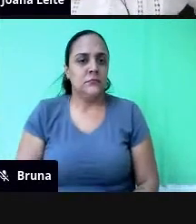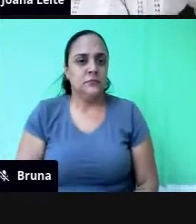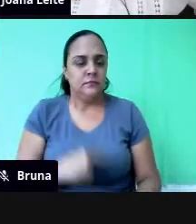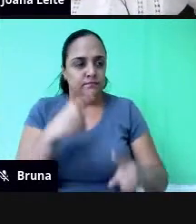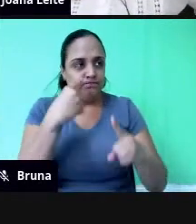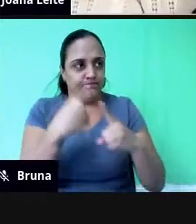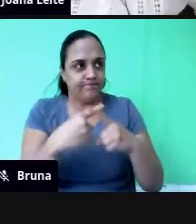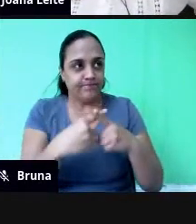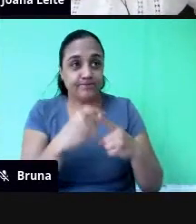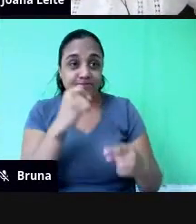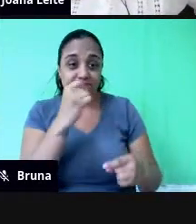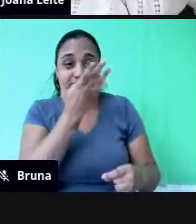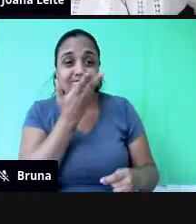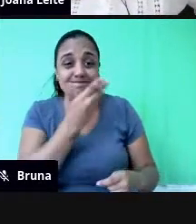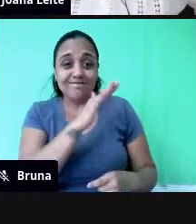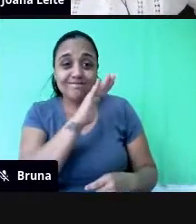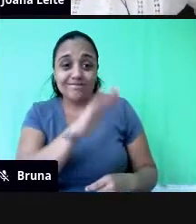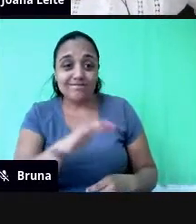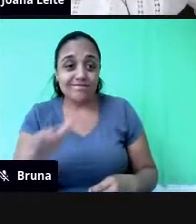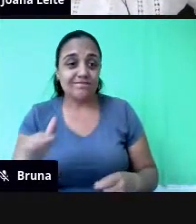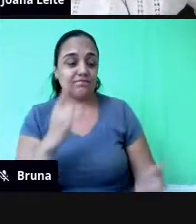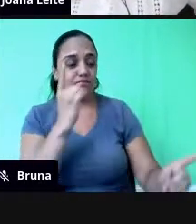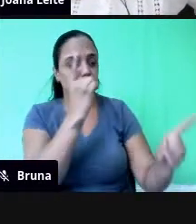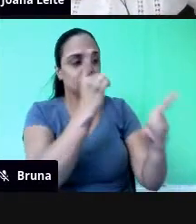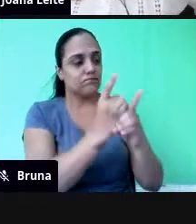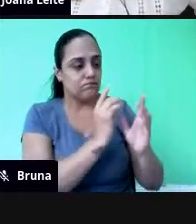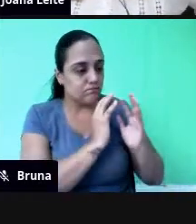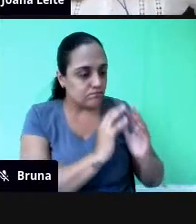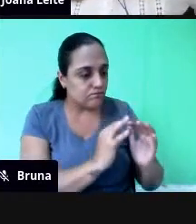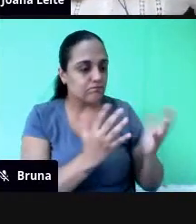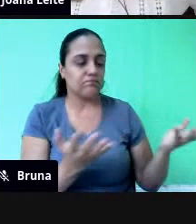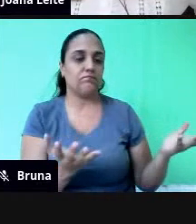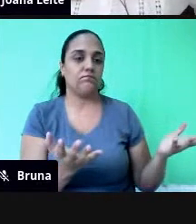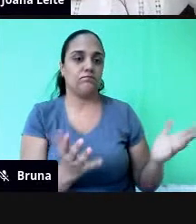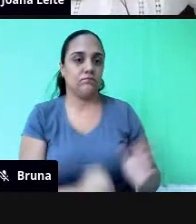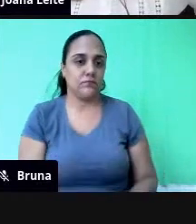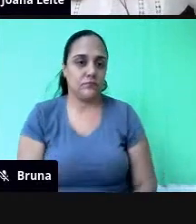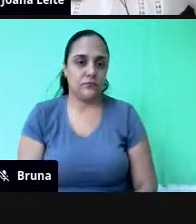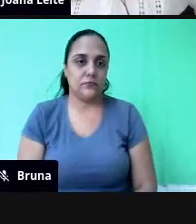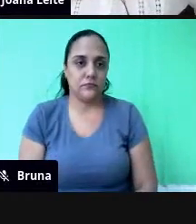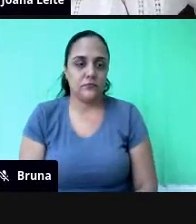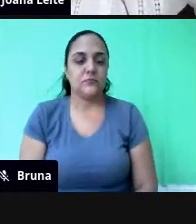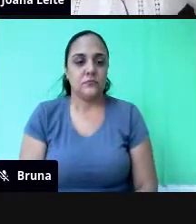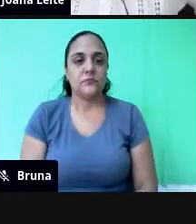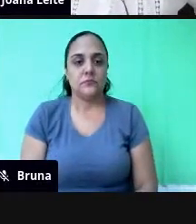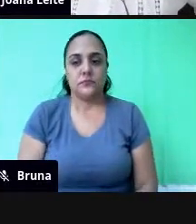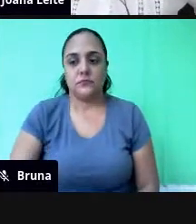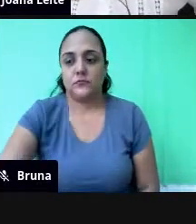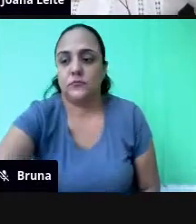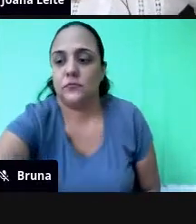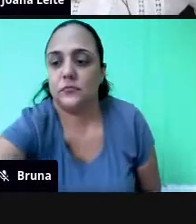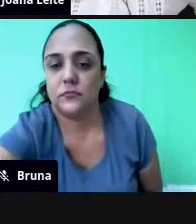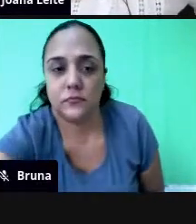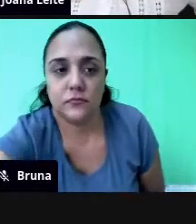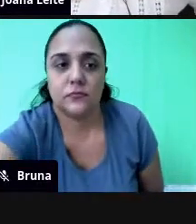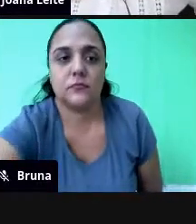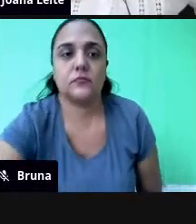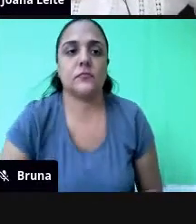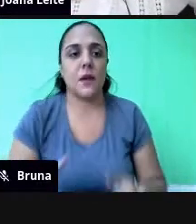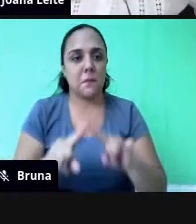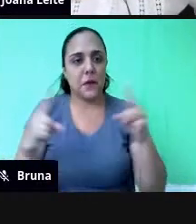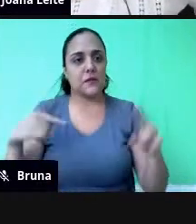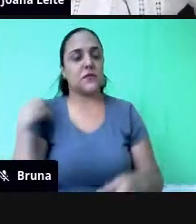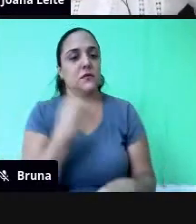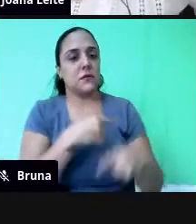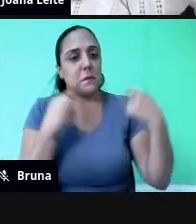o aspecto nutricional da criança com autismo, né? No critério diagnóstico isso não está explícito, não tem lá escrito. Mas a gente sabe,